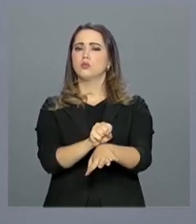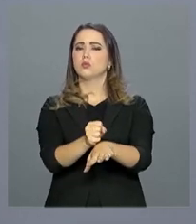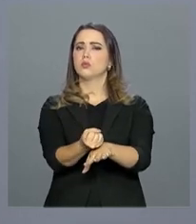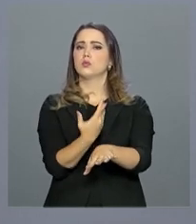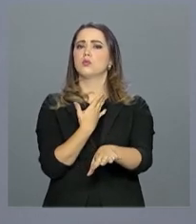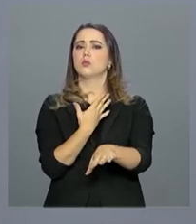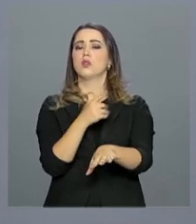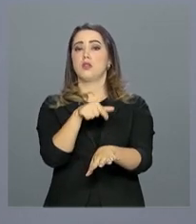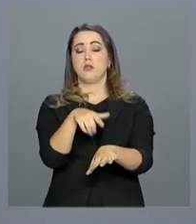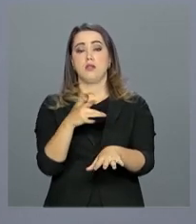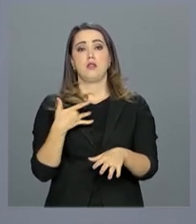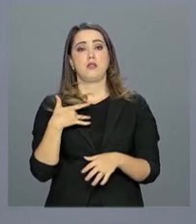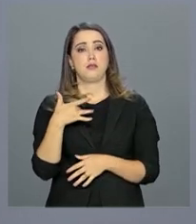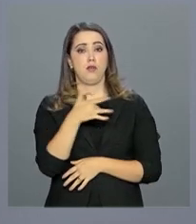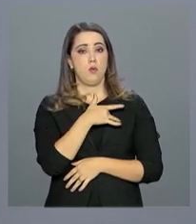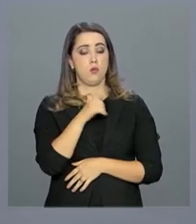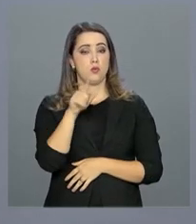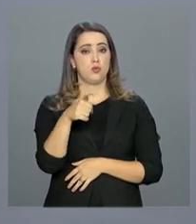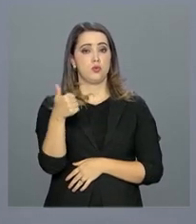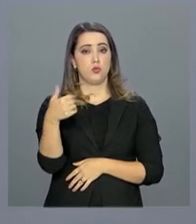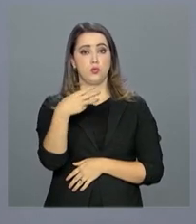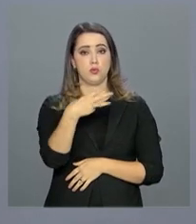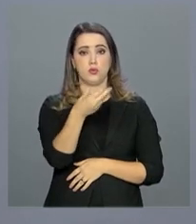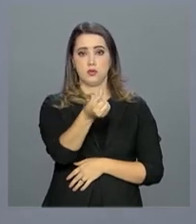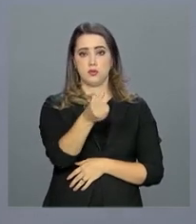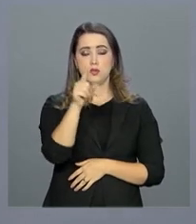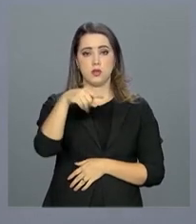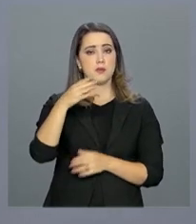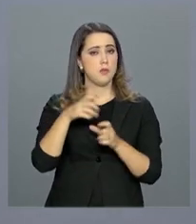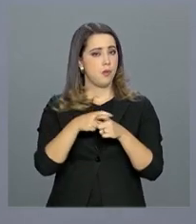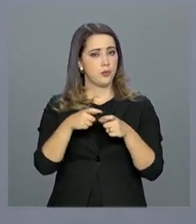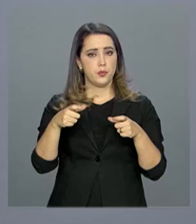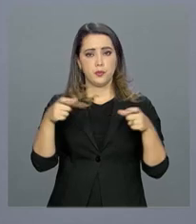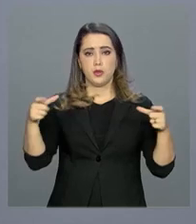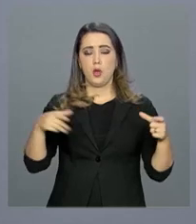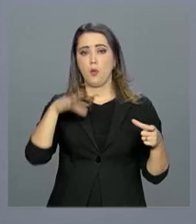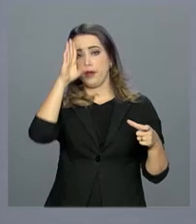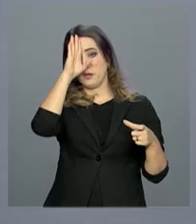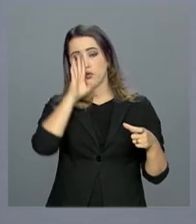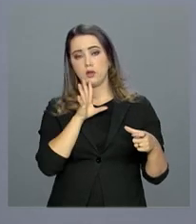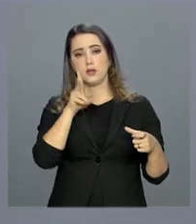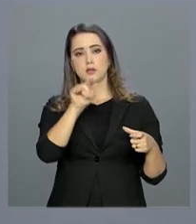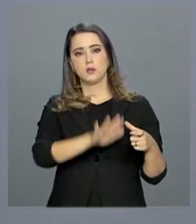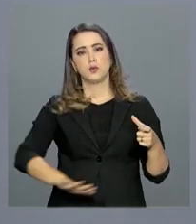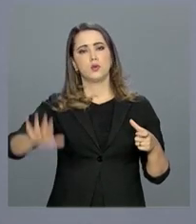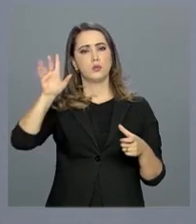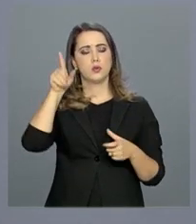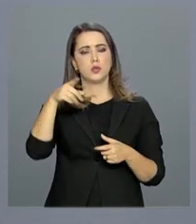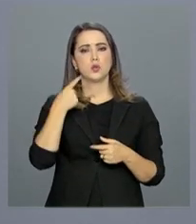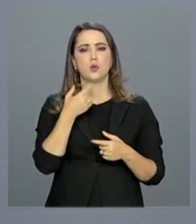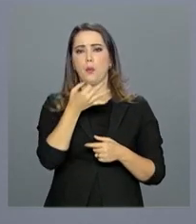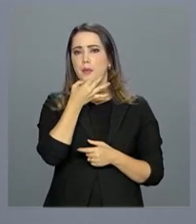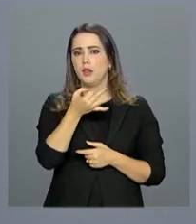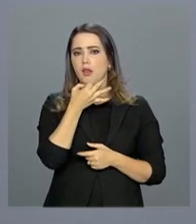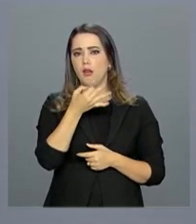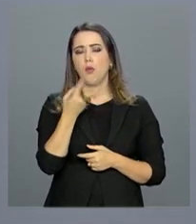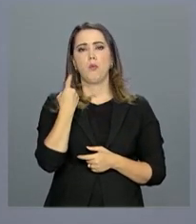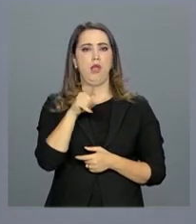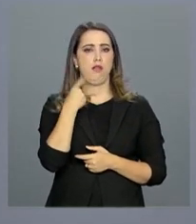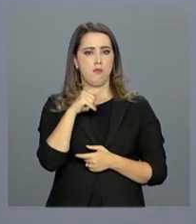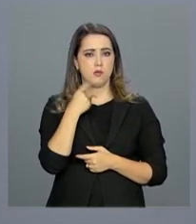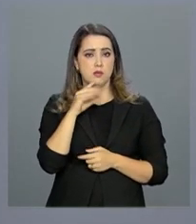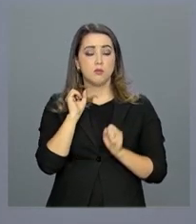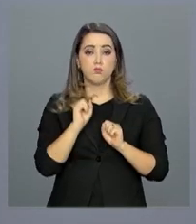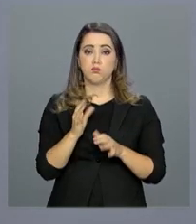disque-saúde 136 será ampliado e gratuito para todo o país e todas as sugestões e críticas vão auxiliar na